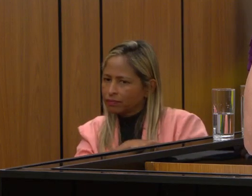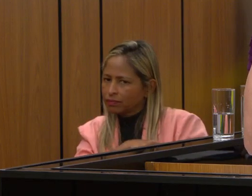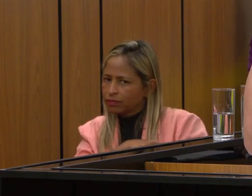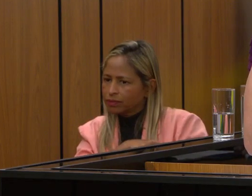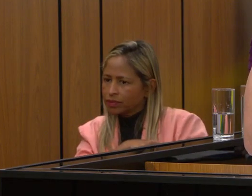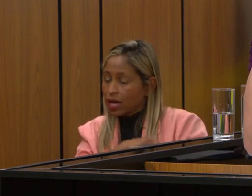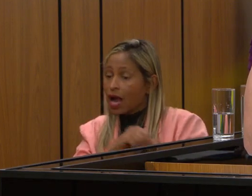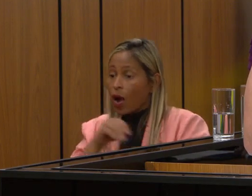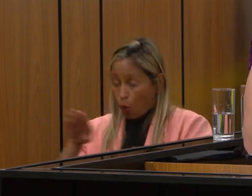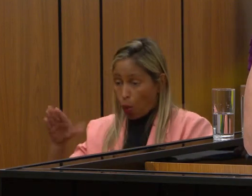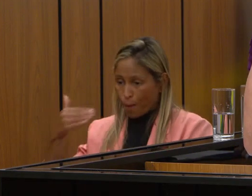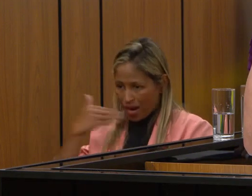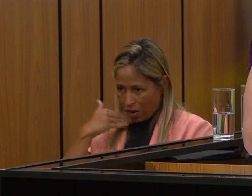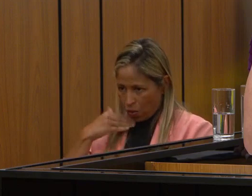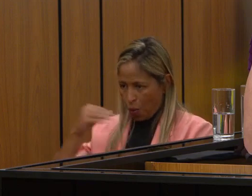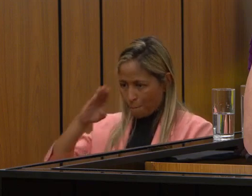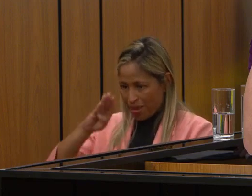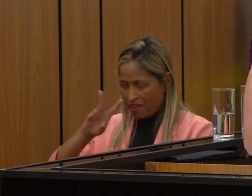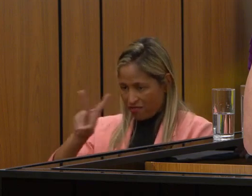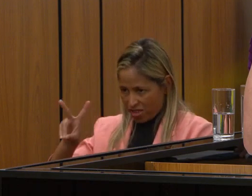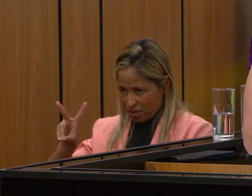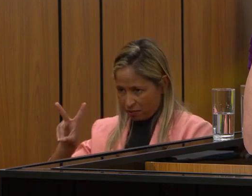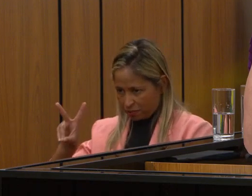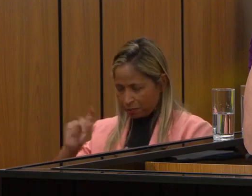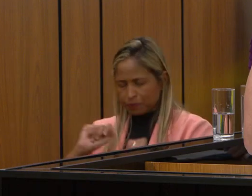a BV Financeira